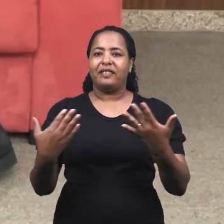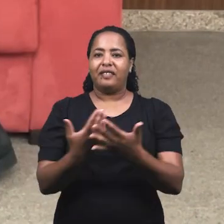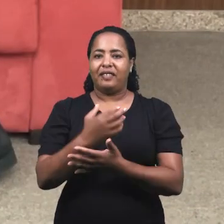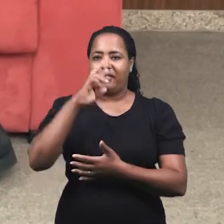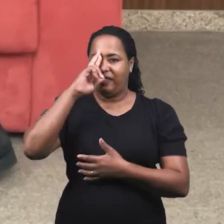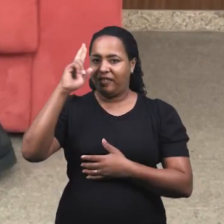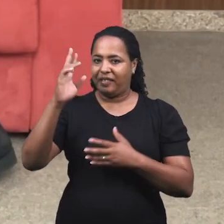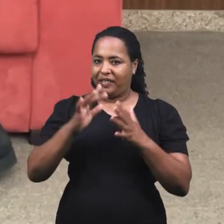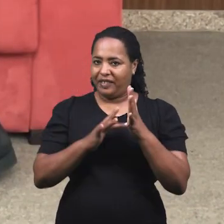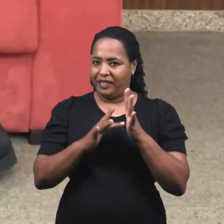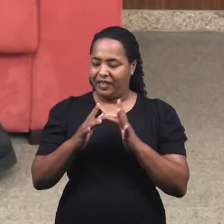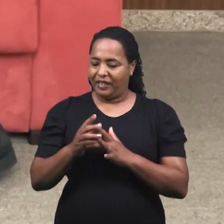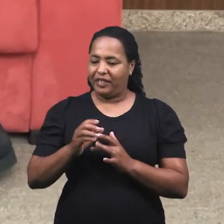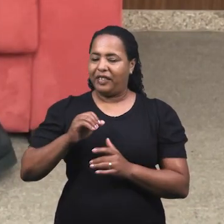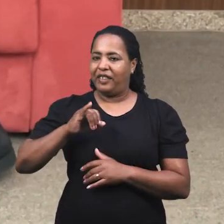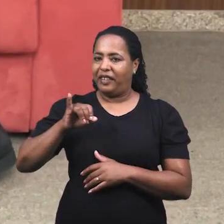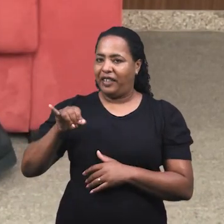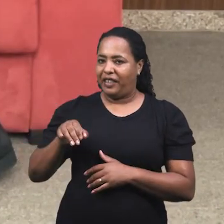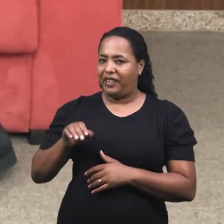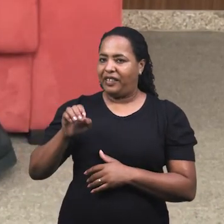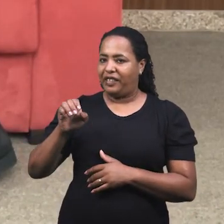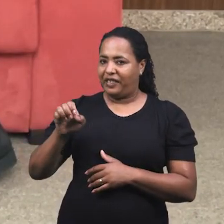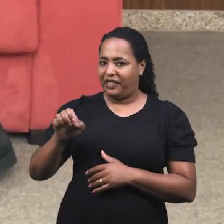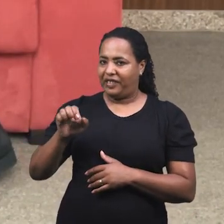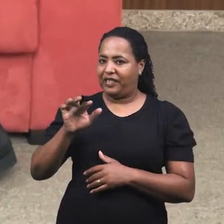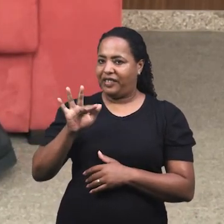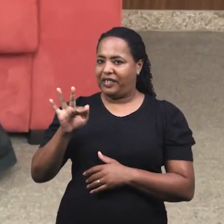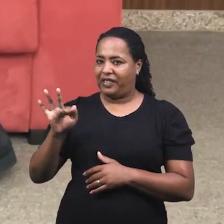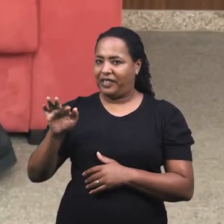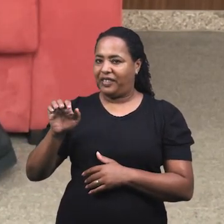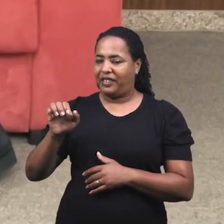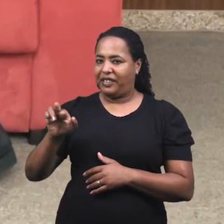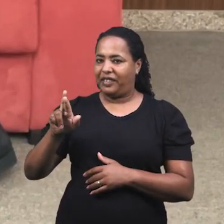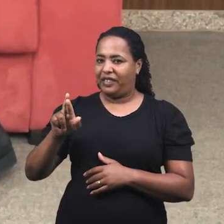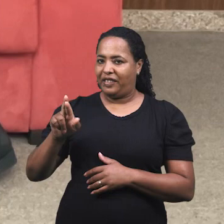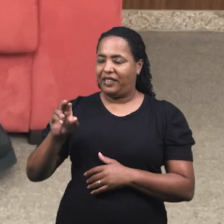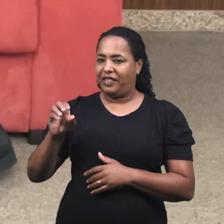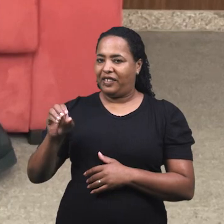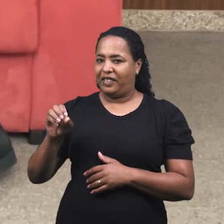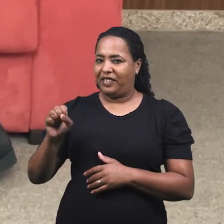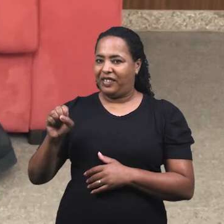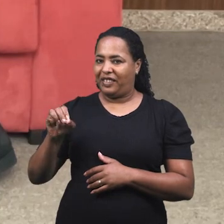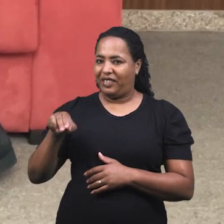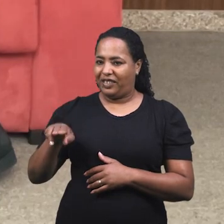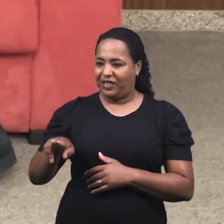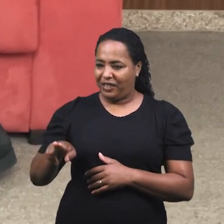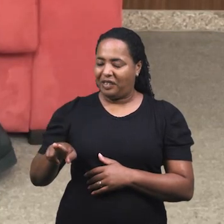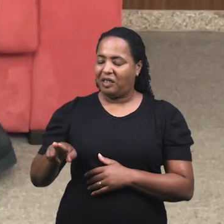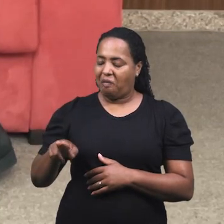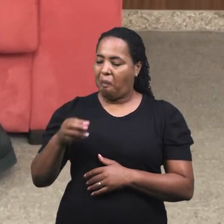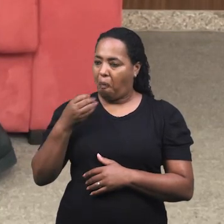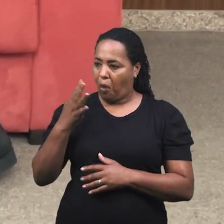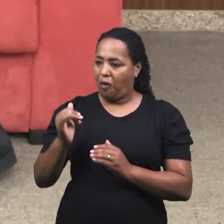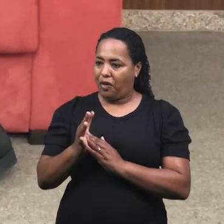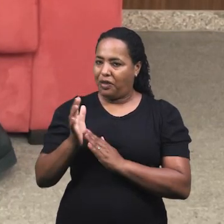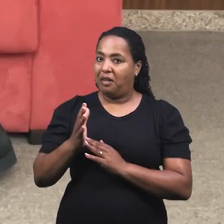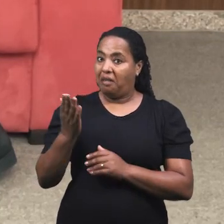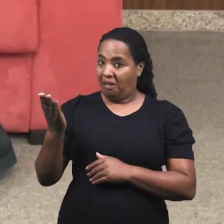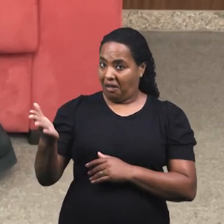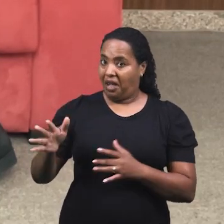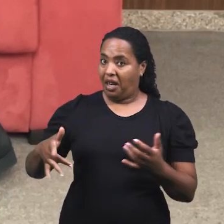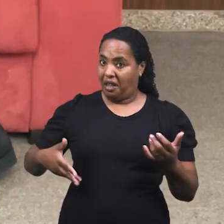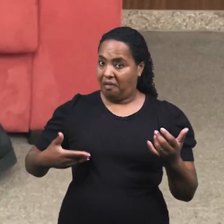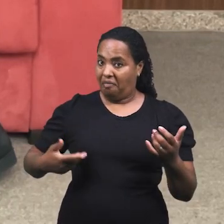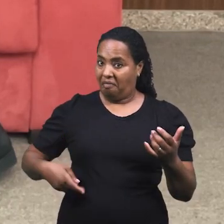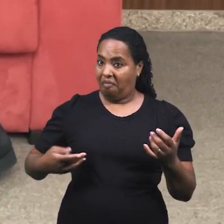Glória a Jesus, meus irmãos. Jefferson, como é bom louvar o nome do Senhor, Glória né? a Jesus. Jefferson é um instrumentista de mão cheia. É um companheiro